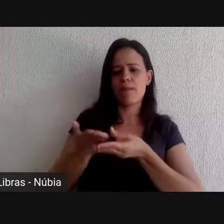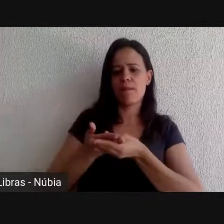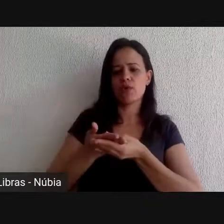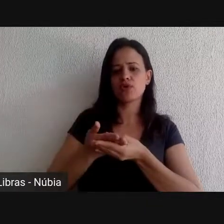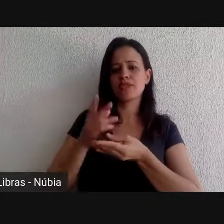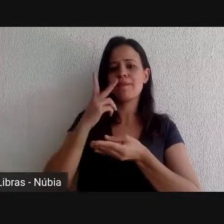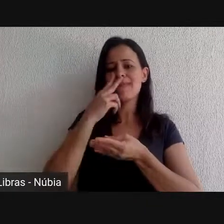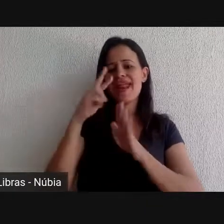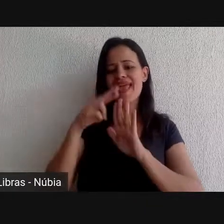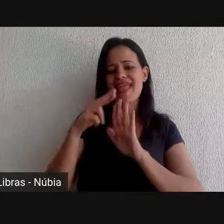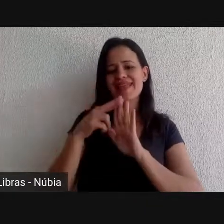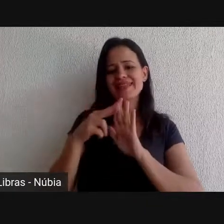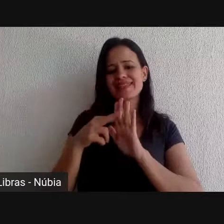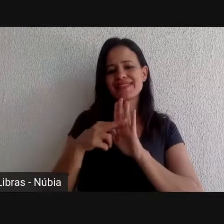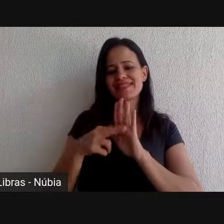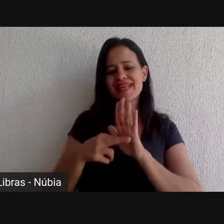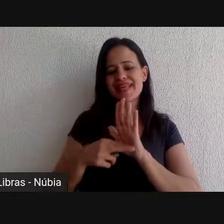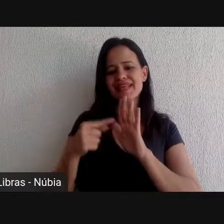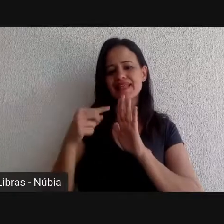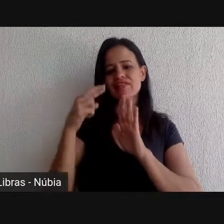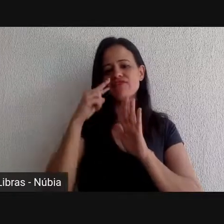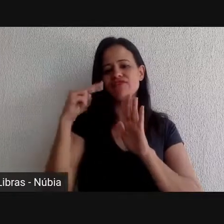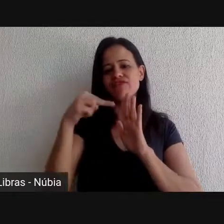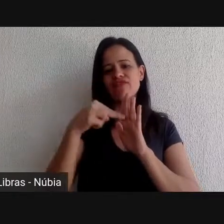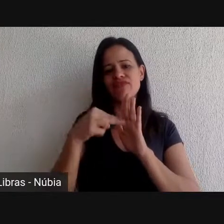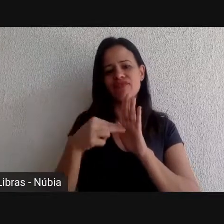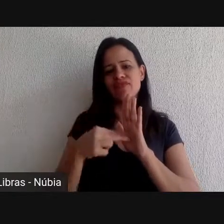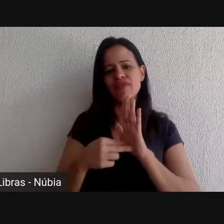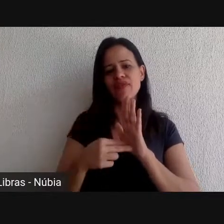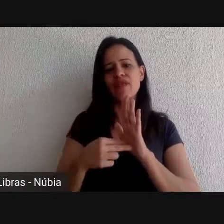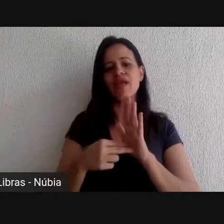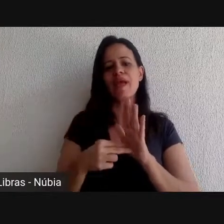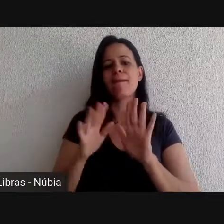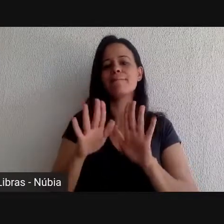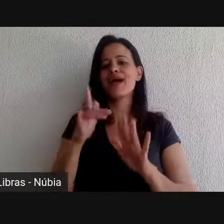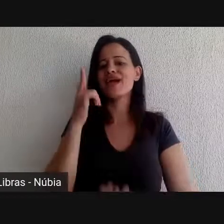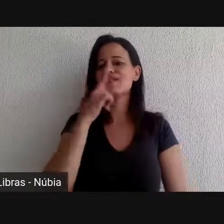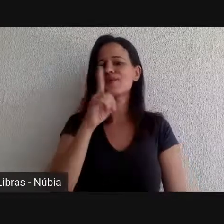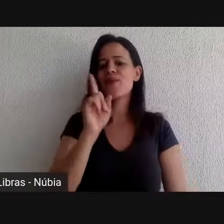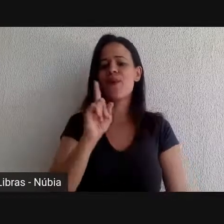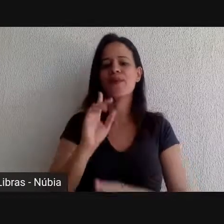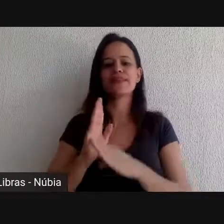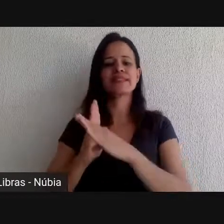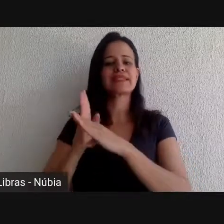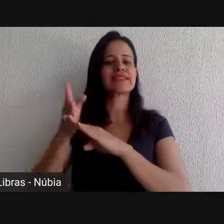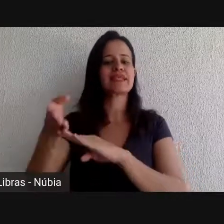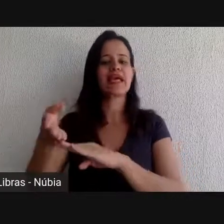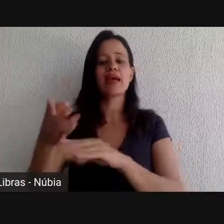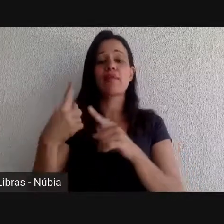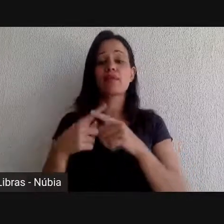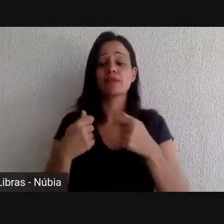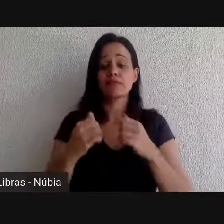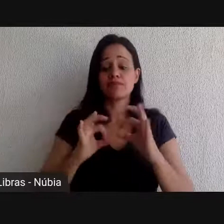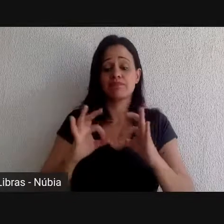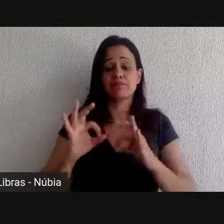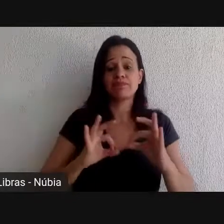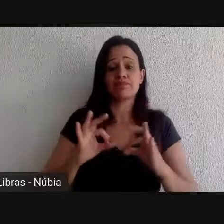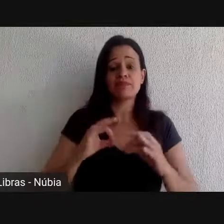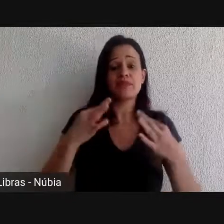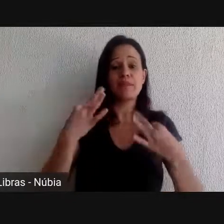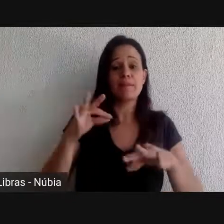para elaborar os estudos. Ele ainda não consegue ir para campo fazer esses estudos, porque ele precisa elaborar um plano de trabalho de